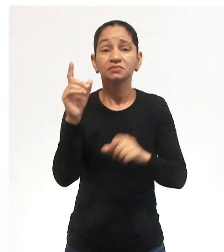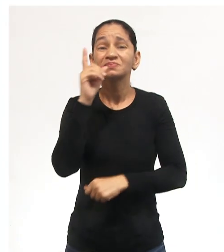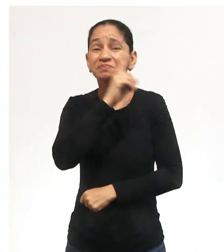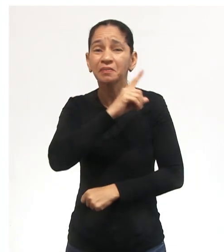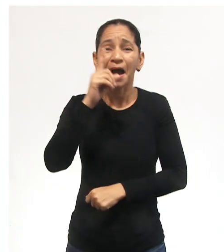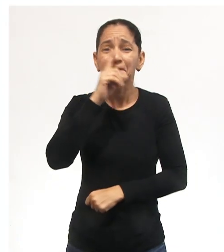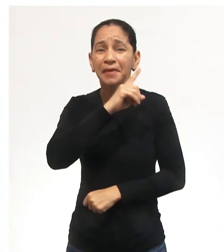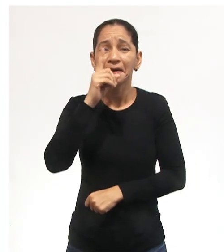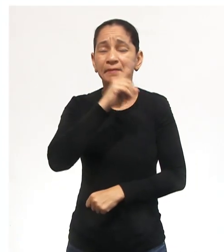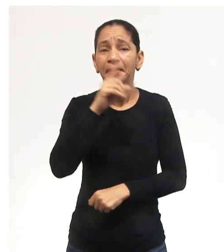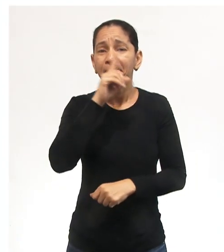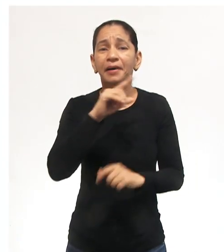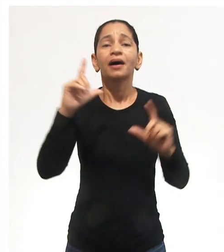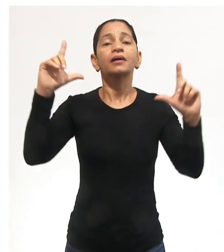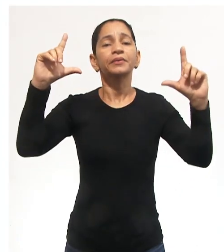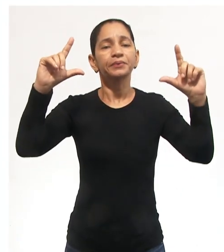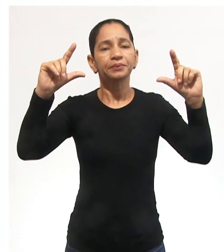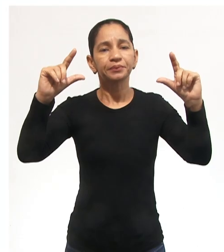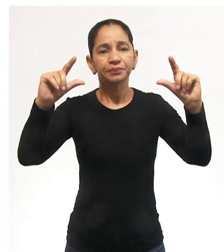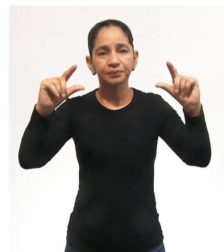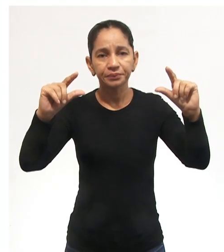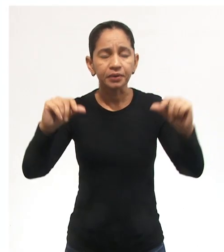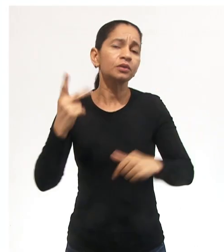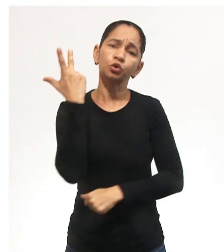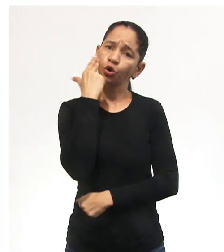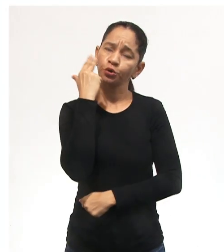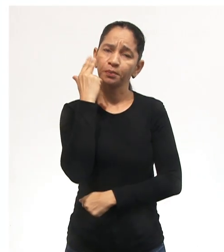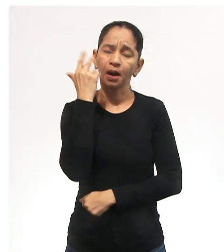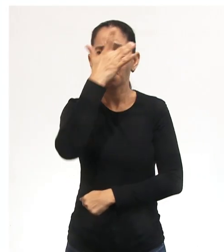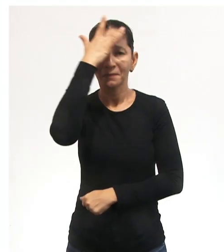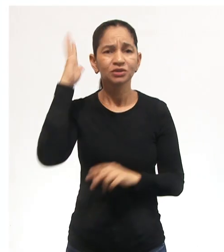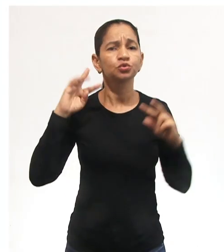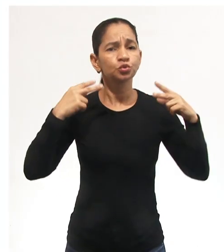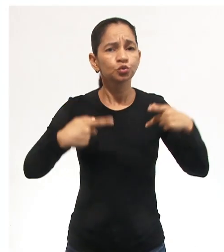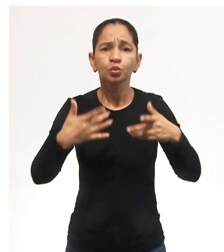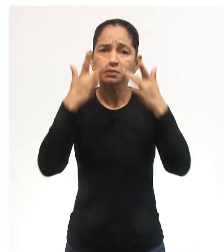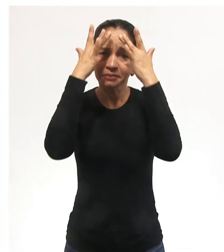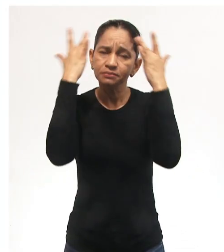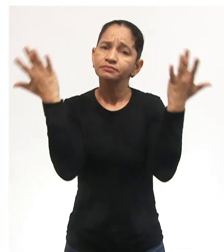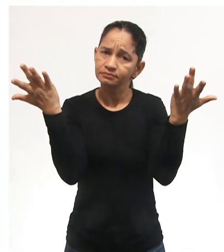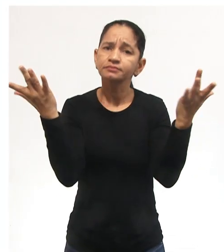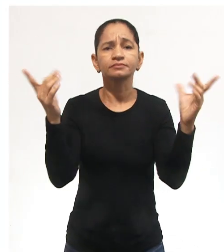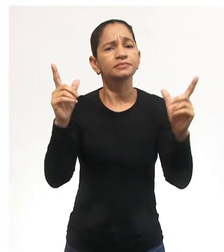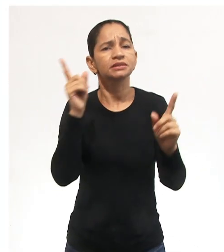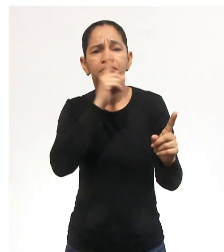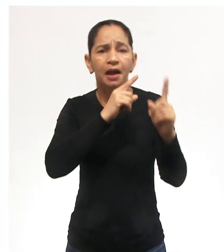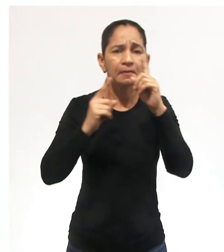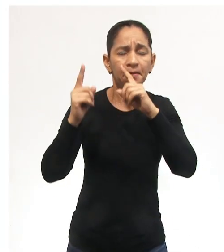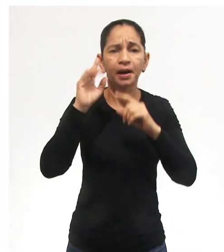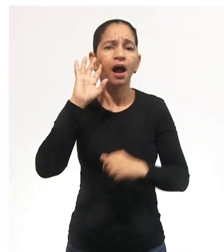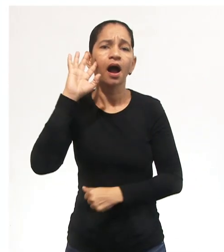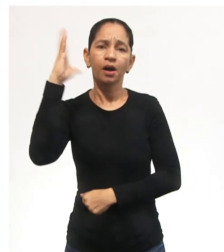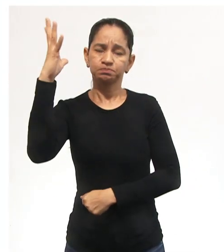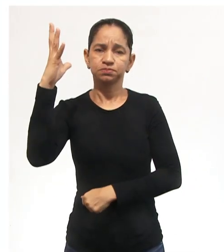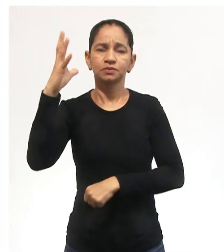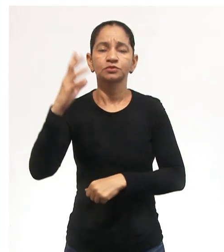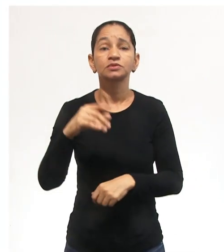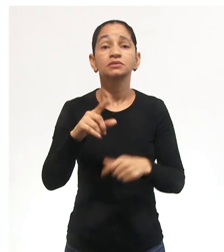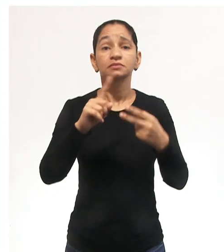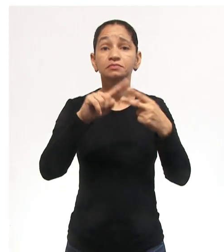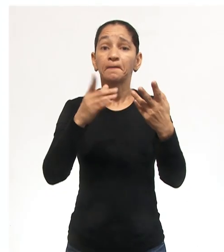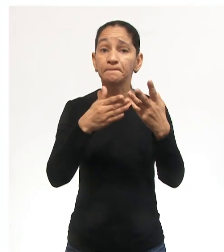porque realmente, geralmente, o ser humano vai errar, melhorias de logística e atendimento ao